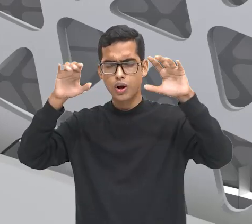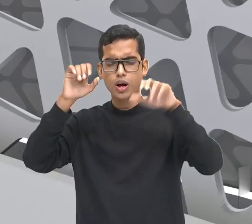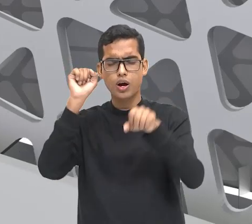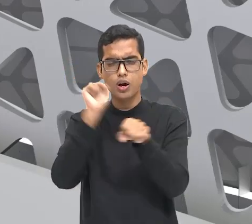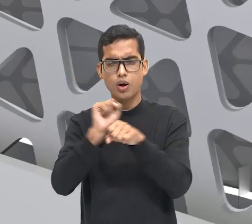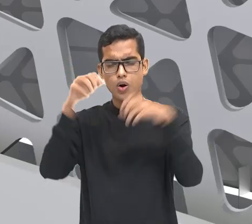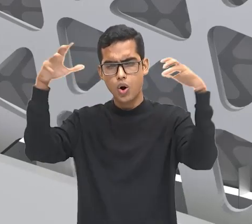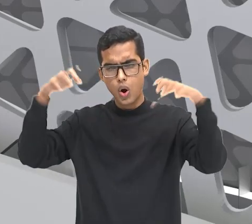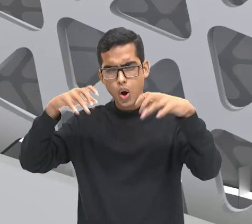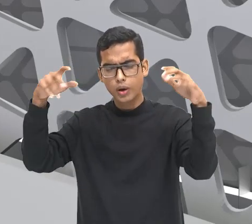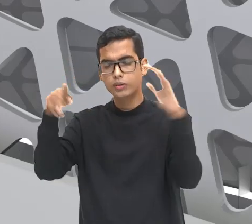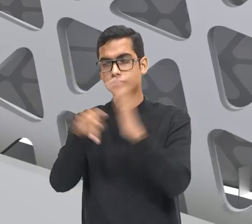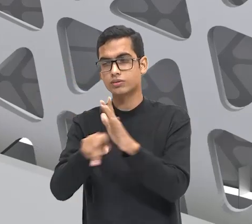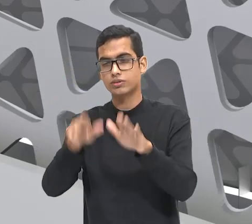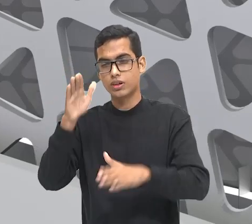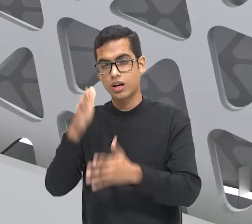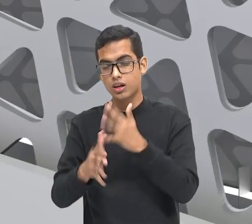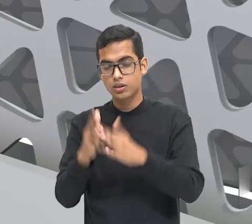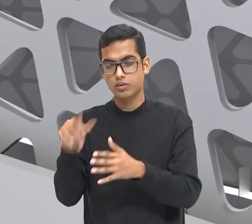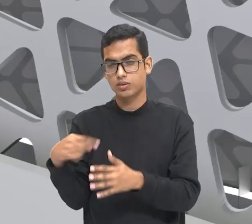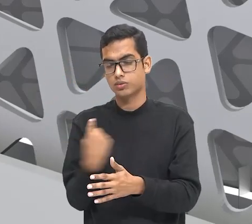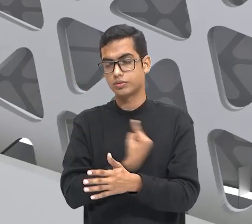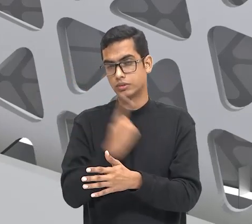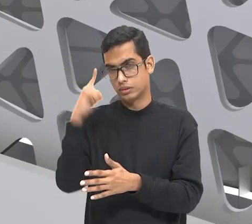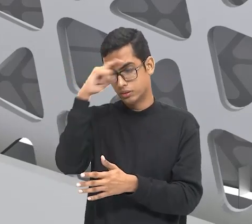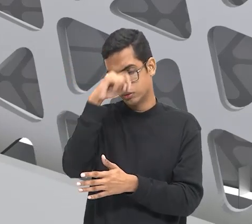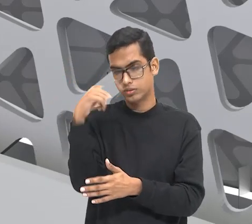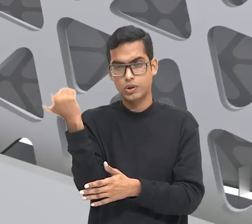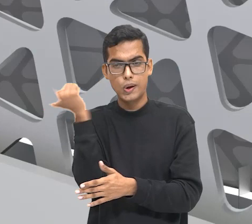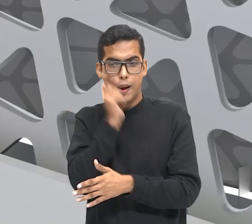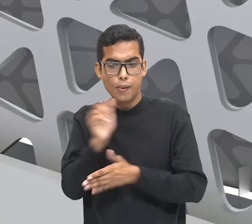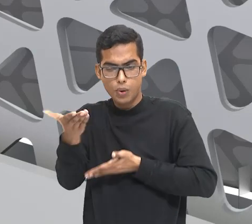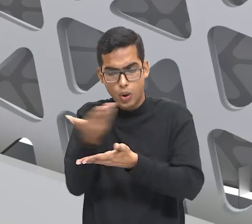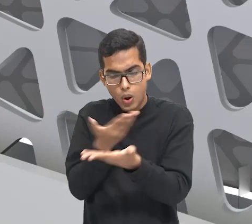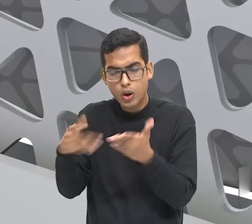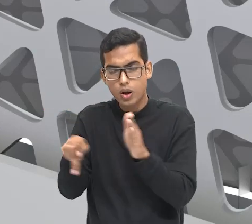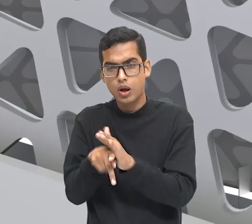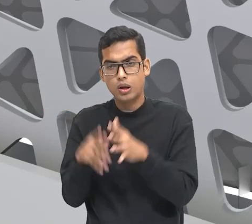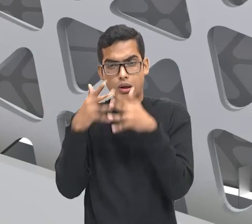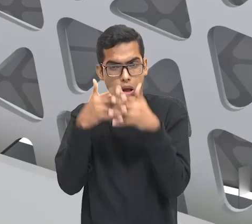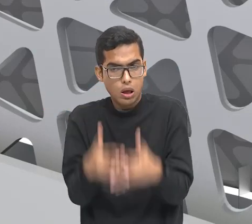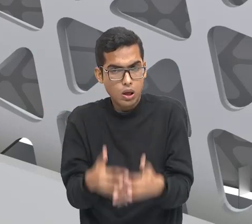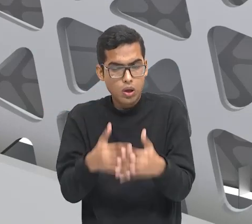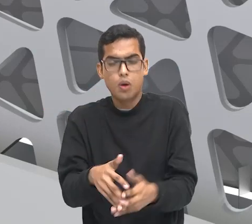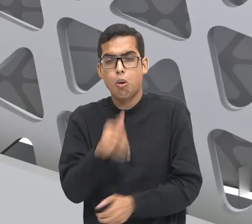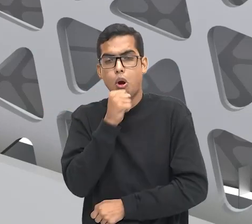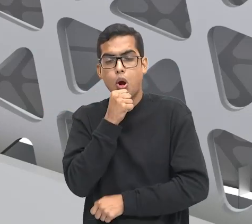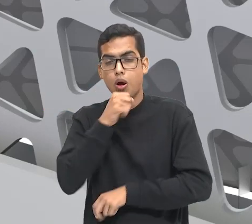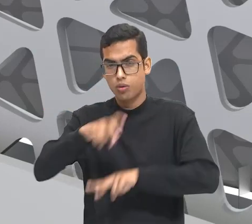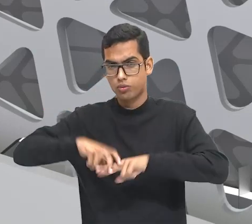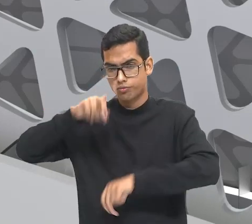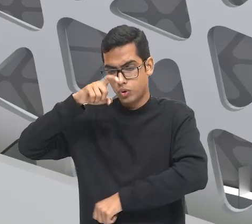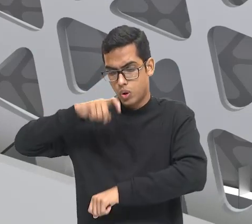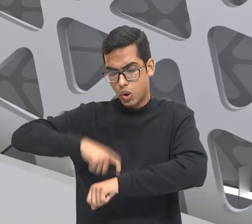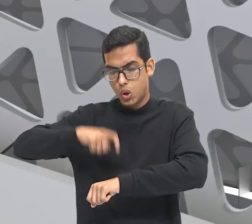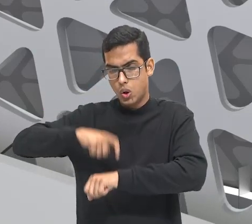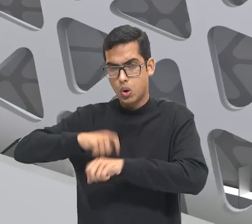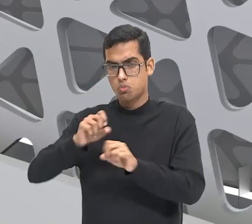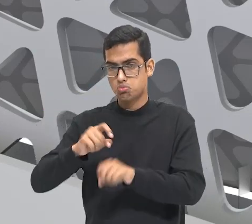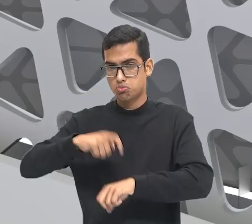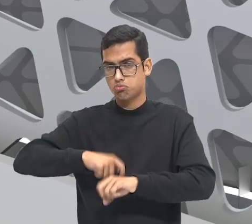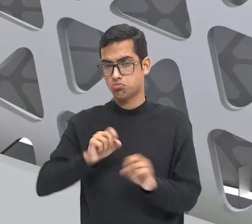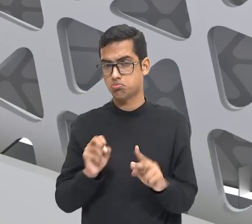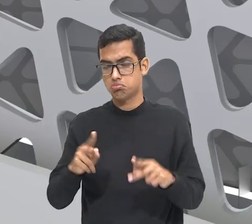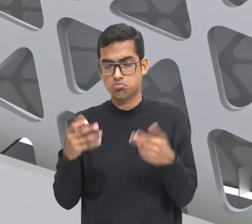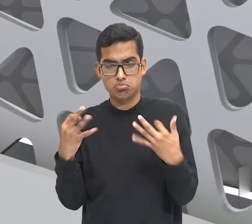fica difícil a nossa interatividade, né? Às vezes o áudio fica complicado justamente por causa do tempo, né? Mas quando o tempo está ok,